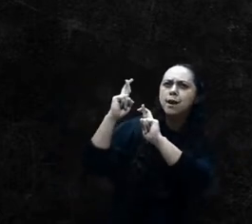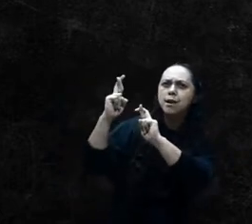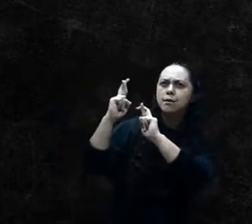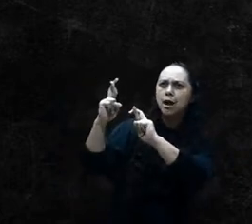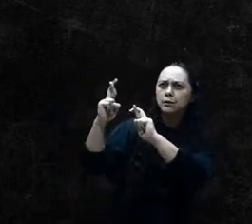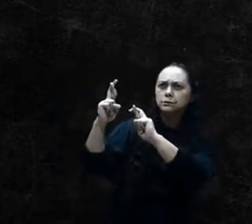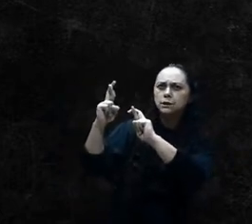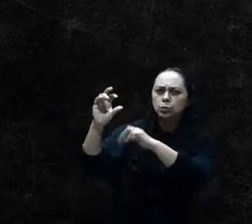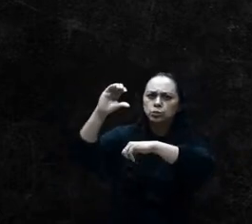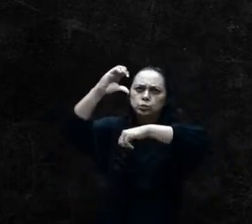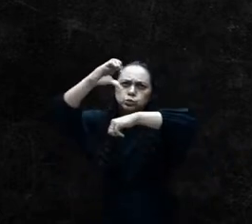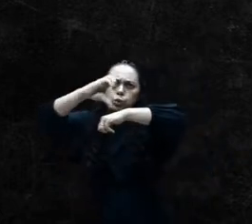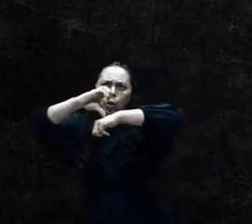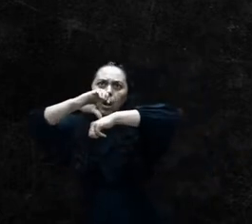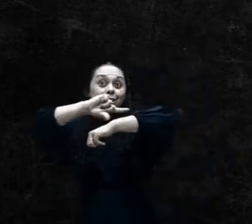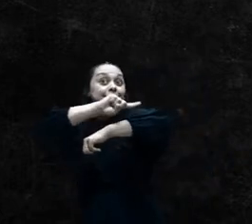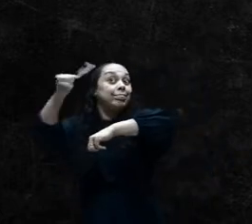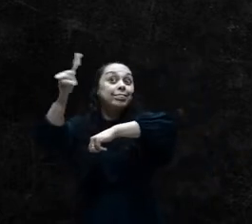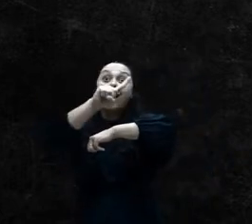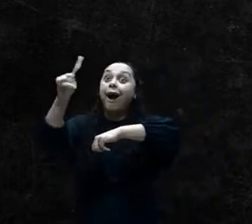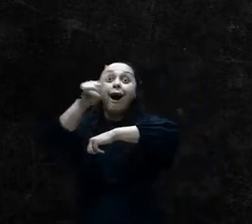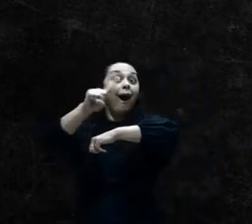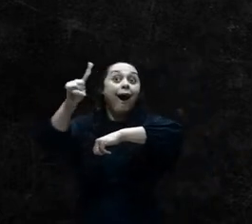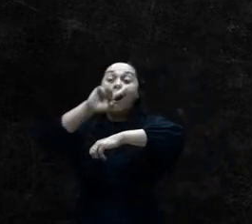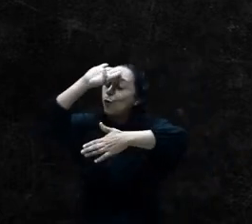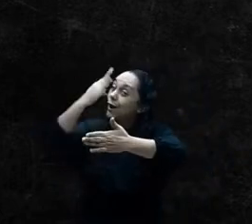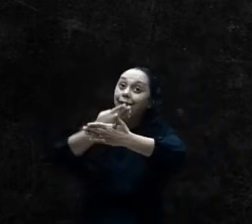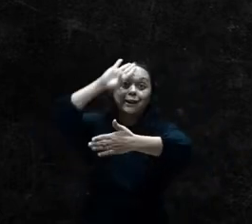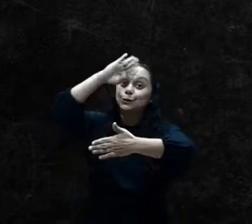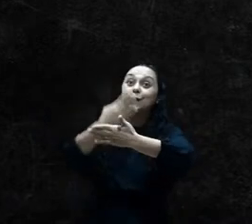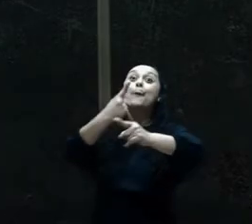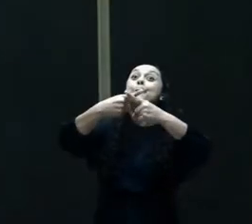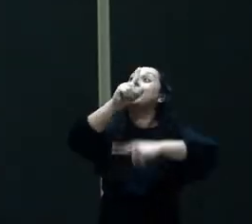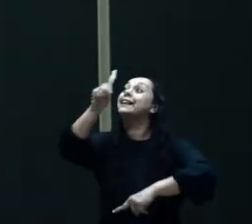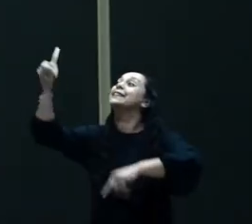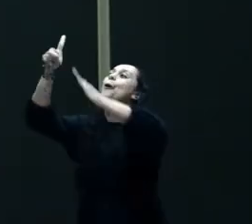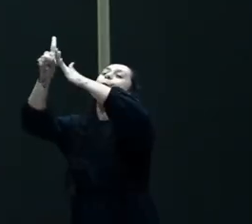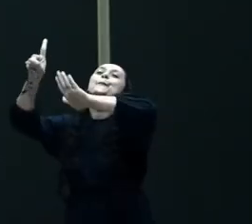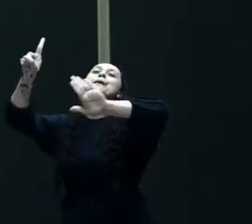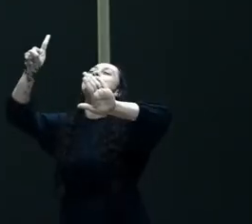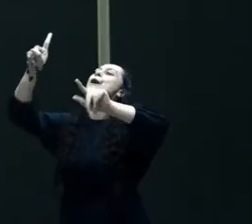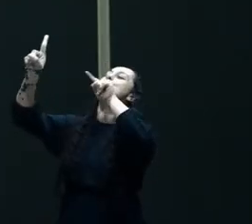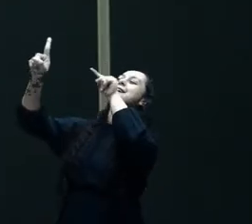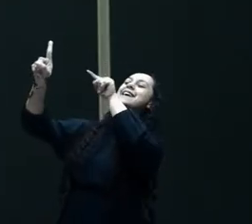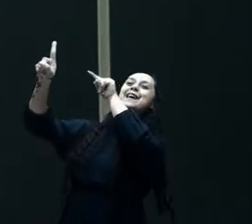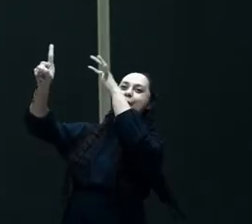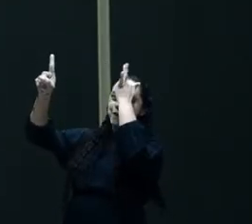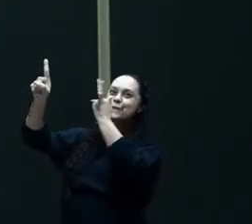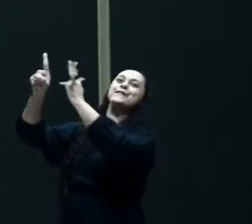vacilar pois quem fez a promessa é fiel Glória a